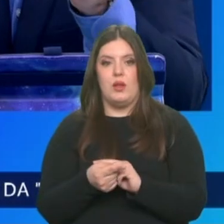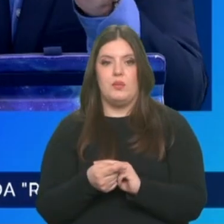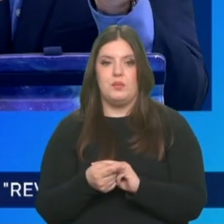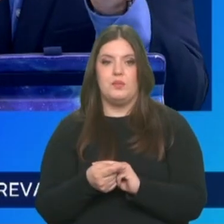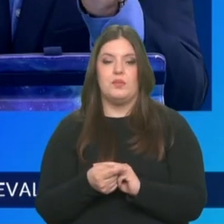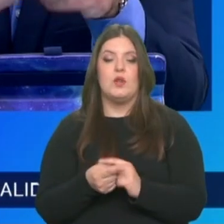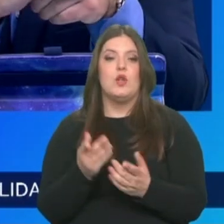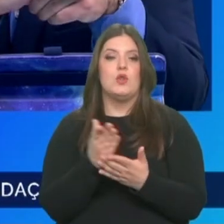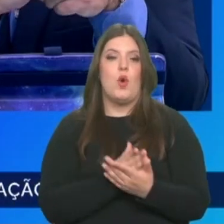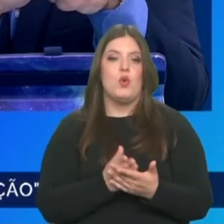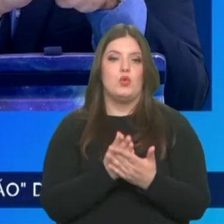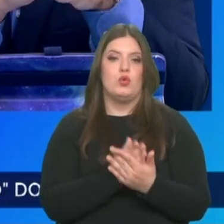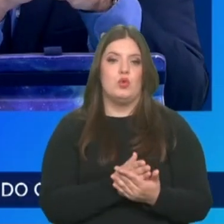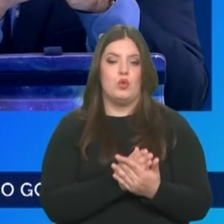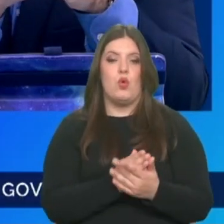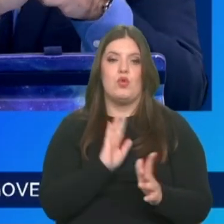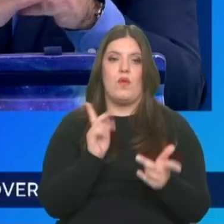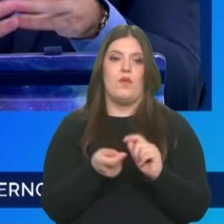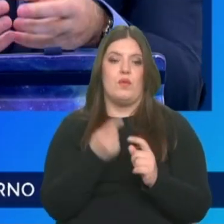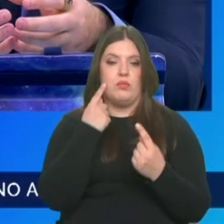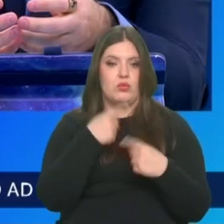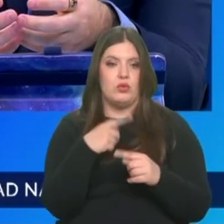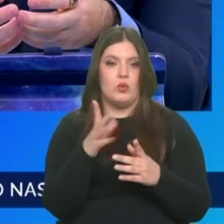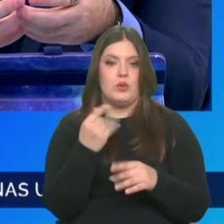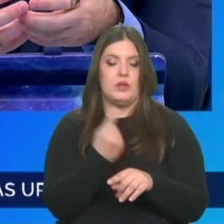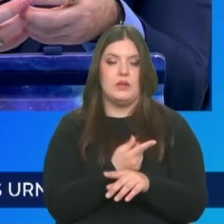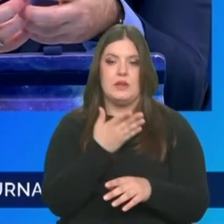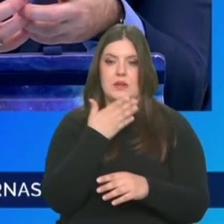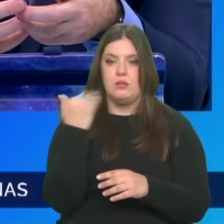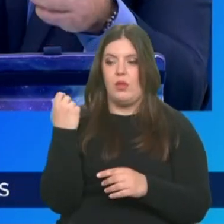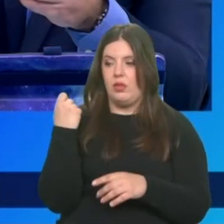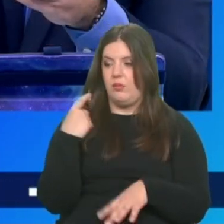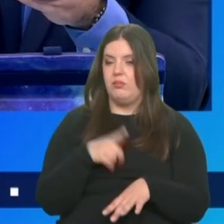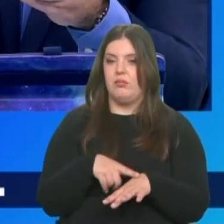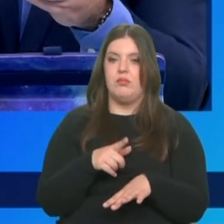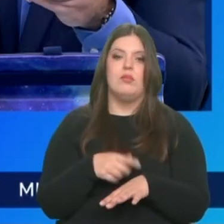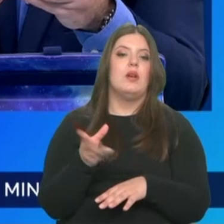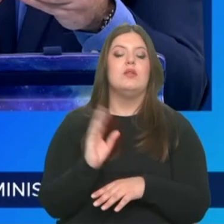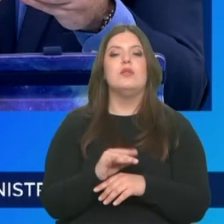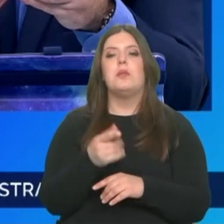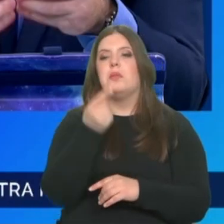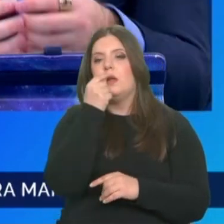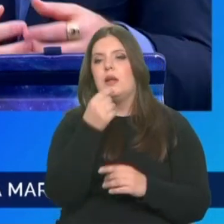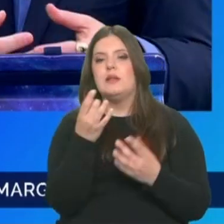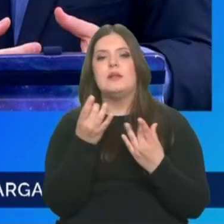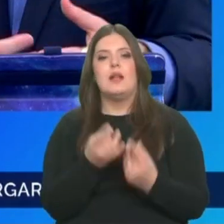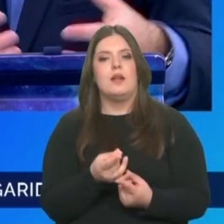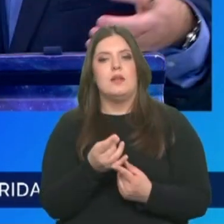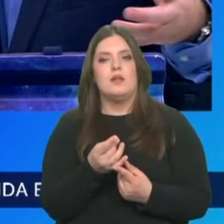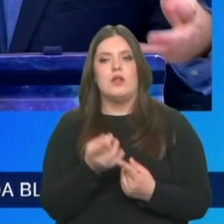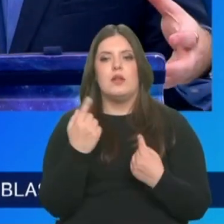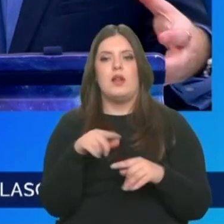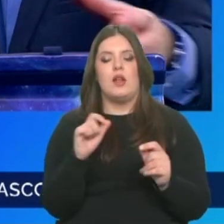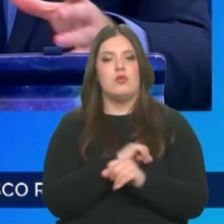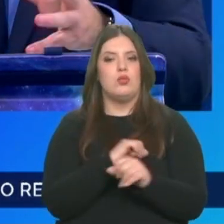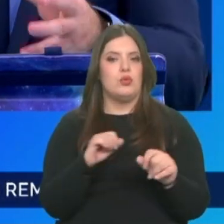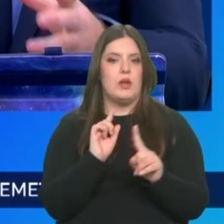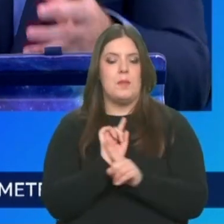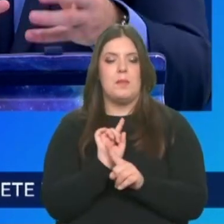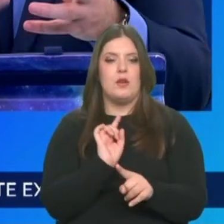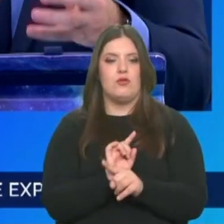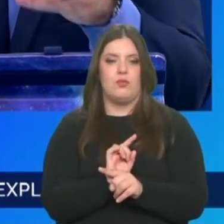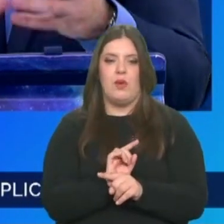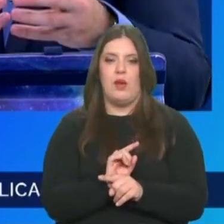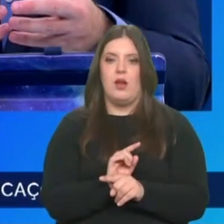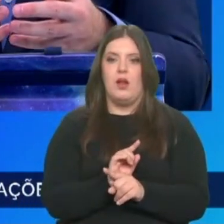estudos que nos dão estas revelações mais recentes, são estrelas que são aparentemente zenas. Elas também têm explosões, não